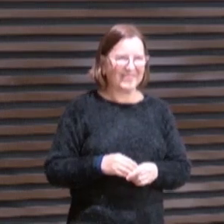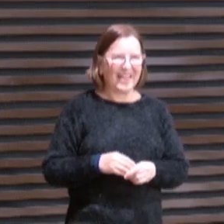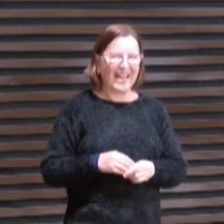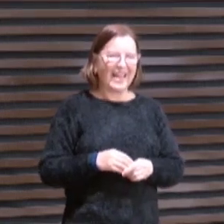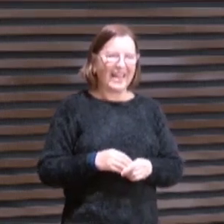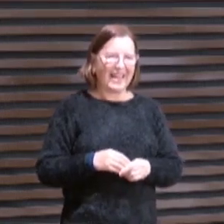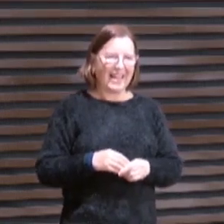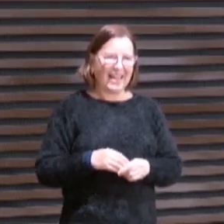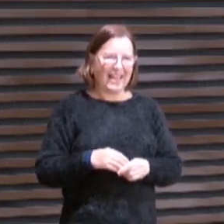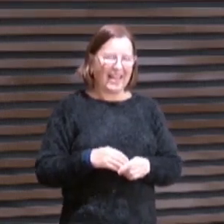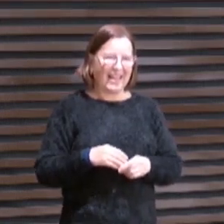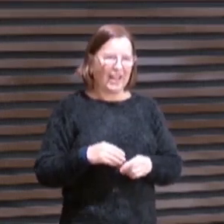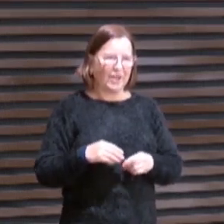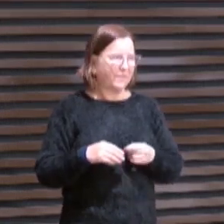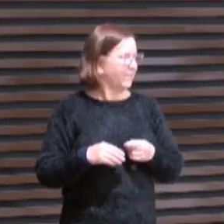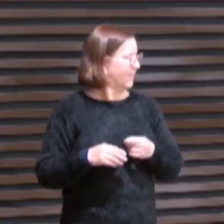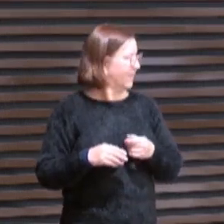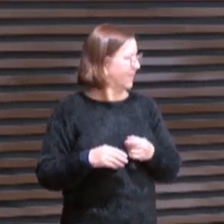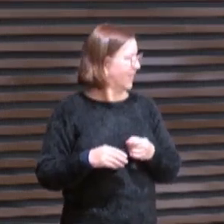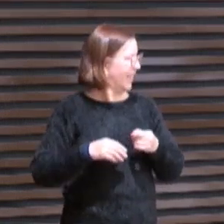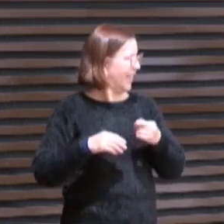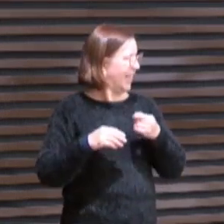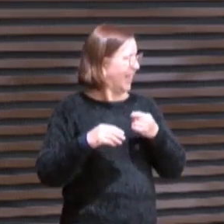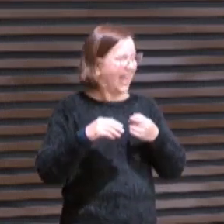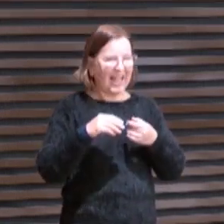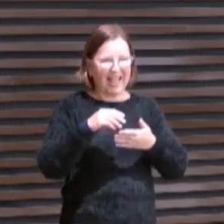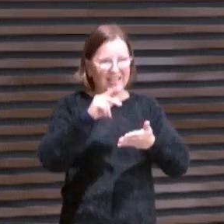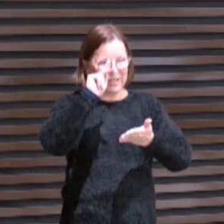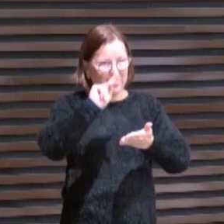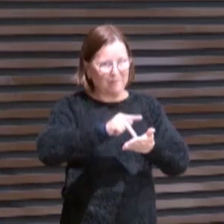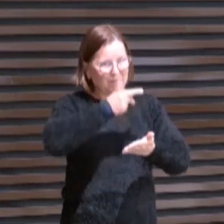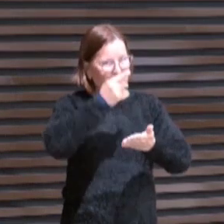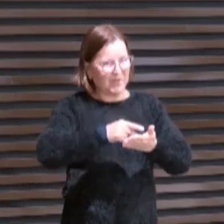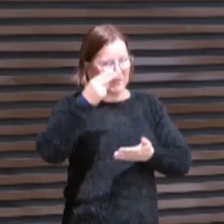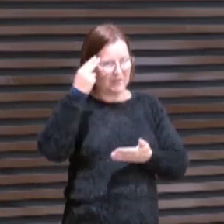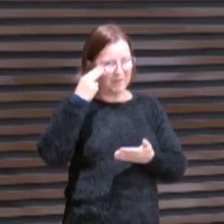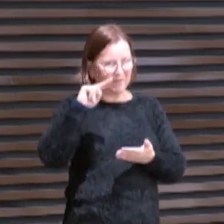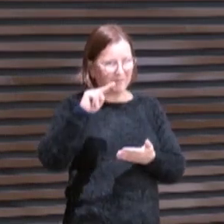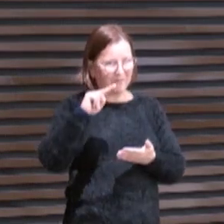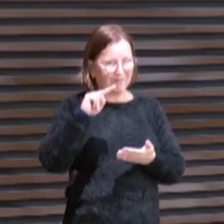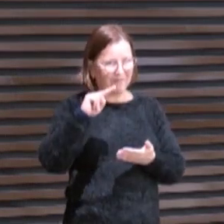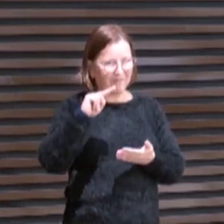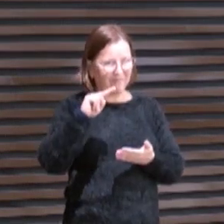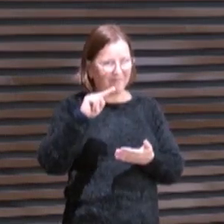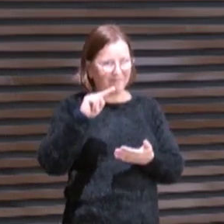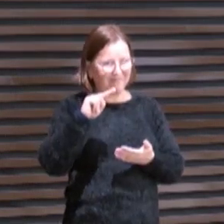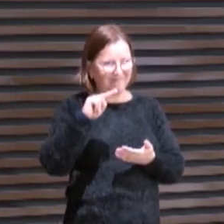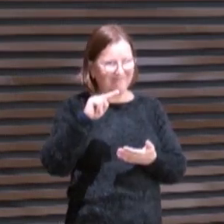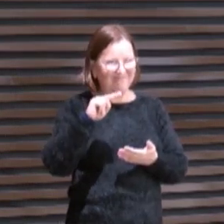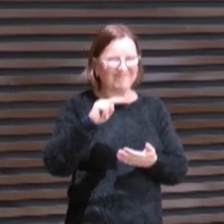Não dá, vocês me perdoem, viu, o meu espanhol aqui. En la cumbre del